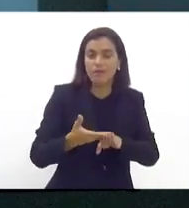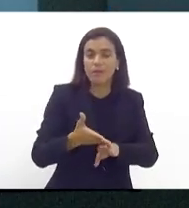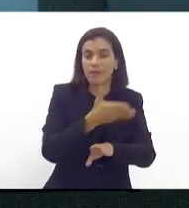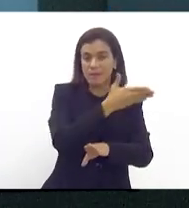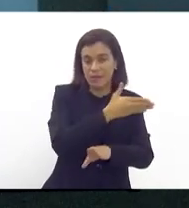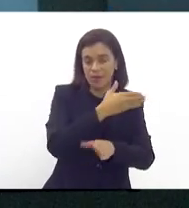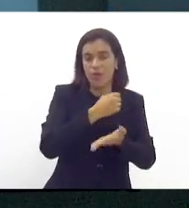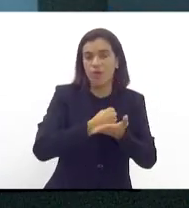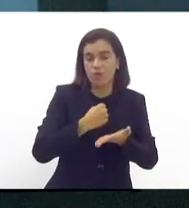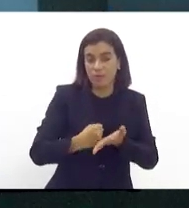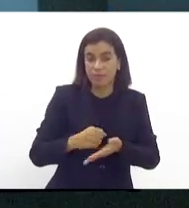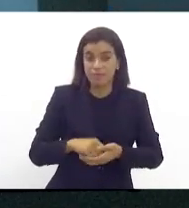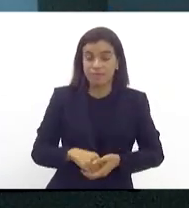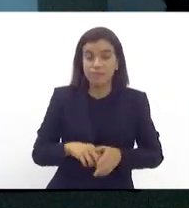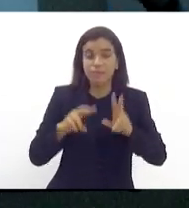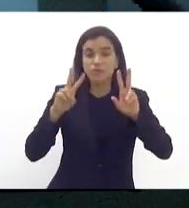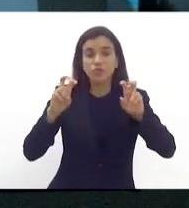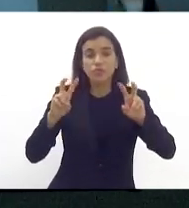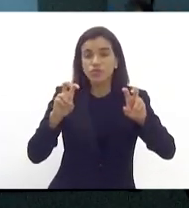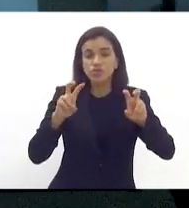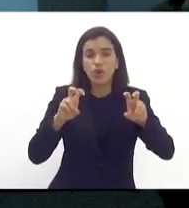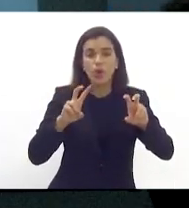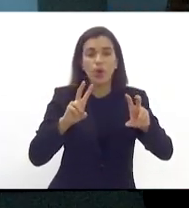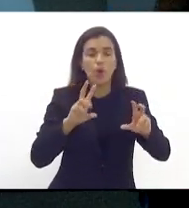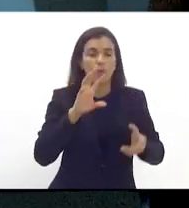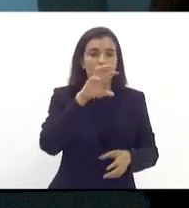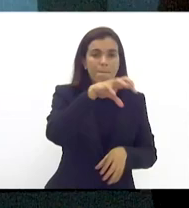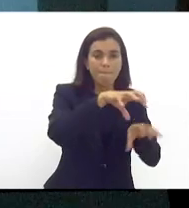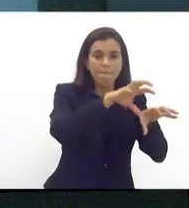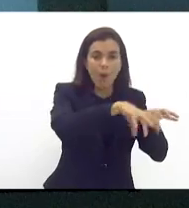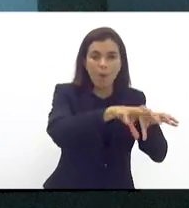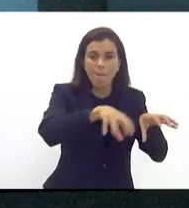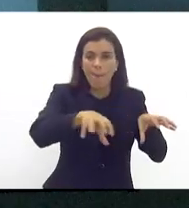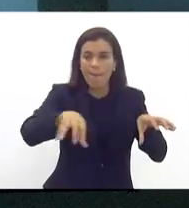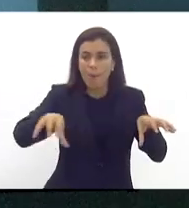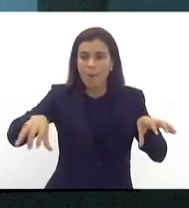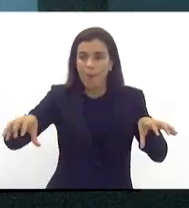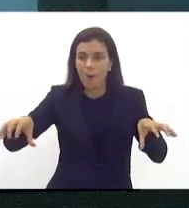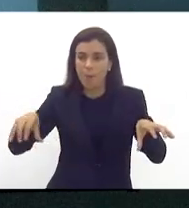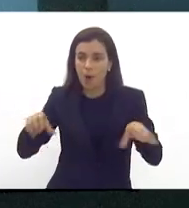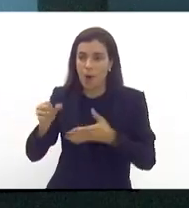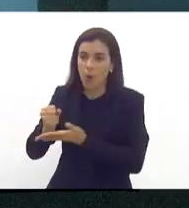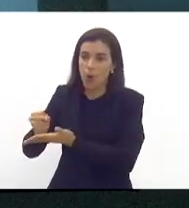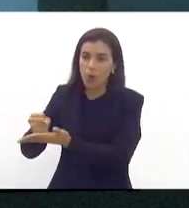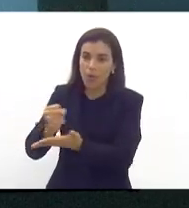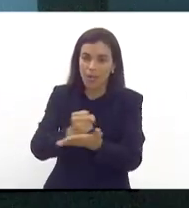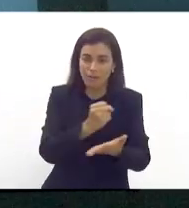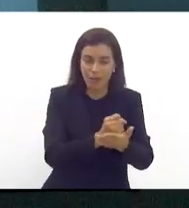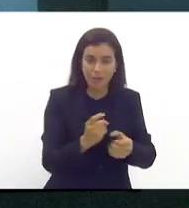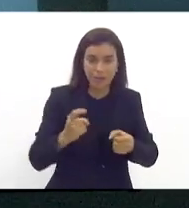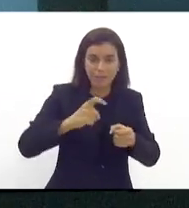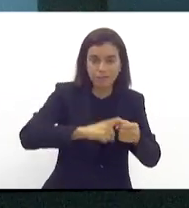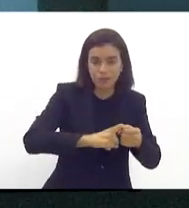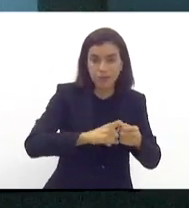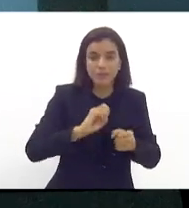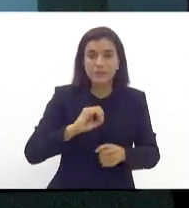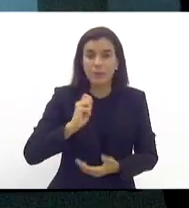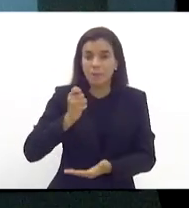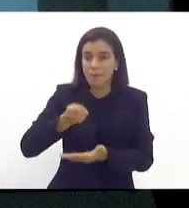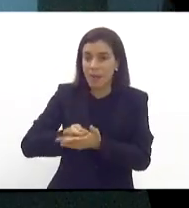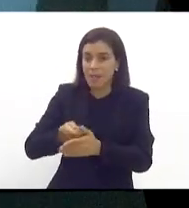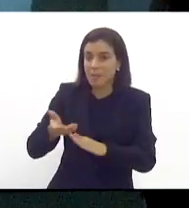relação à rede prestadores rede própria rede contratualizada rede credenciada se o pagamento é